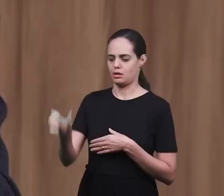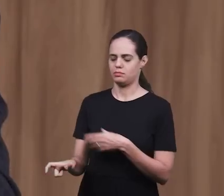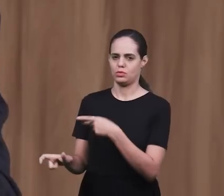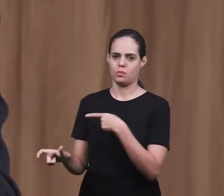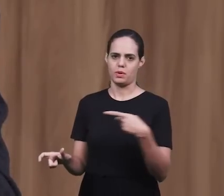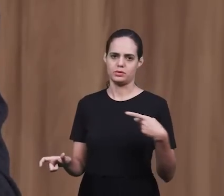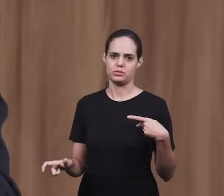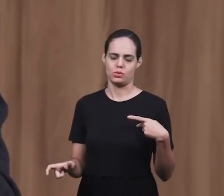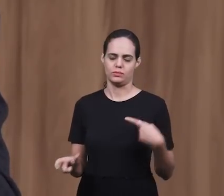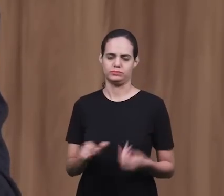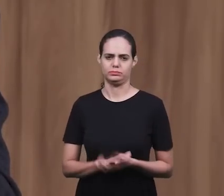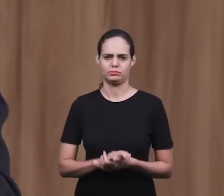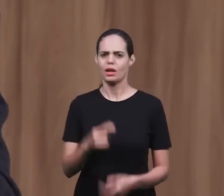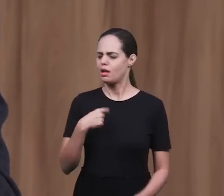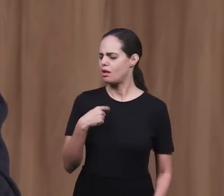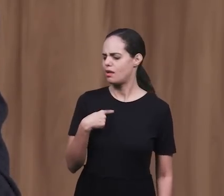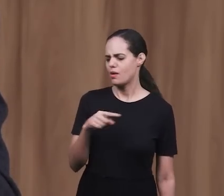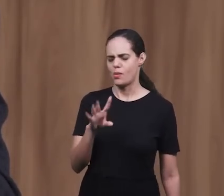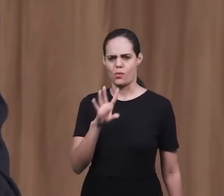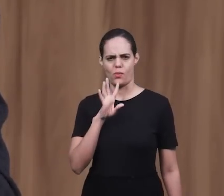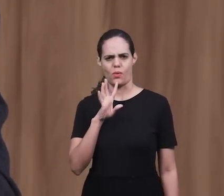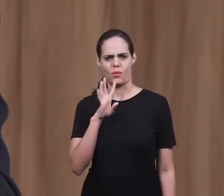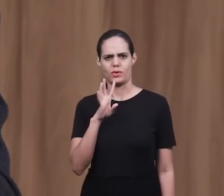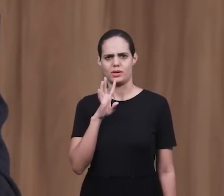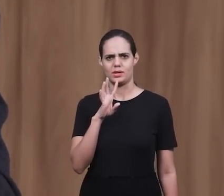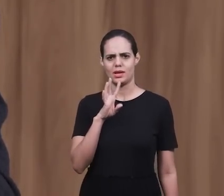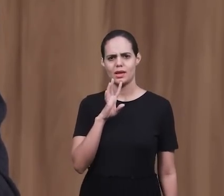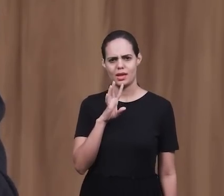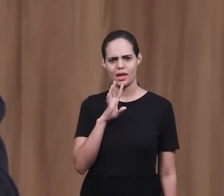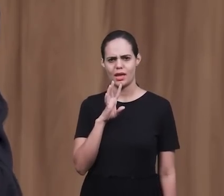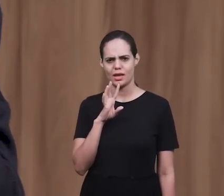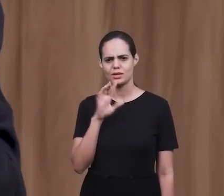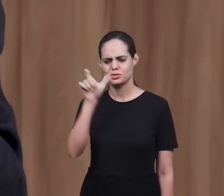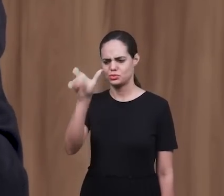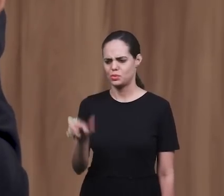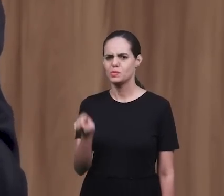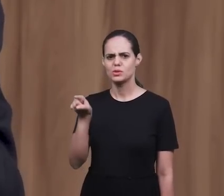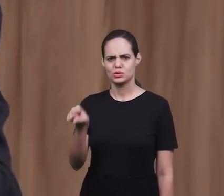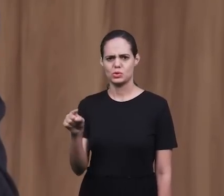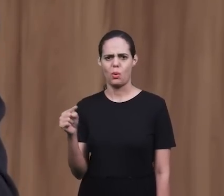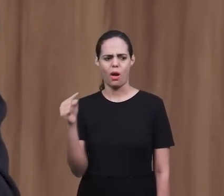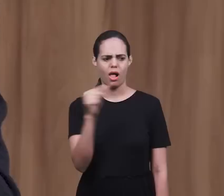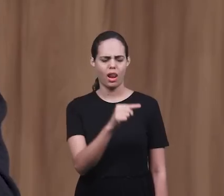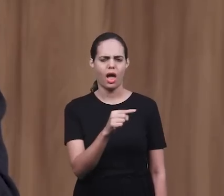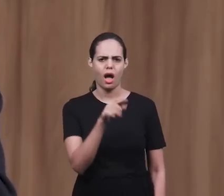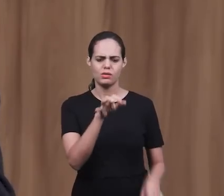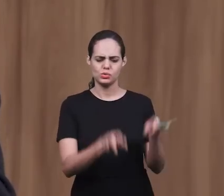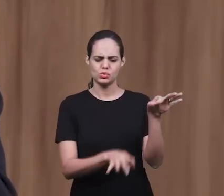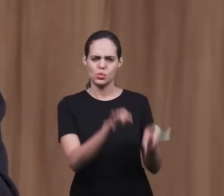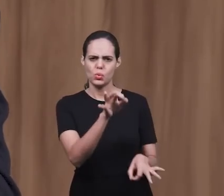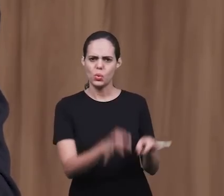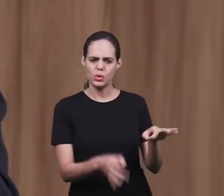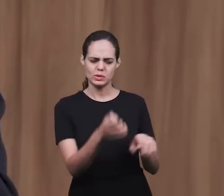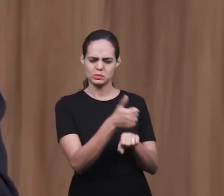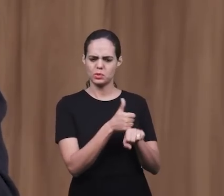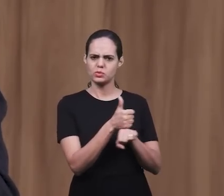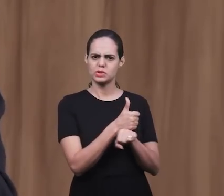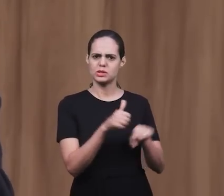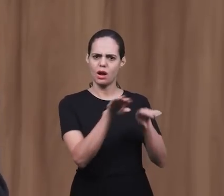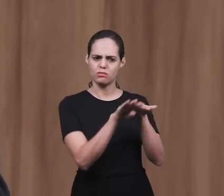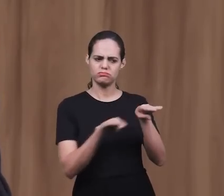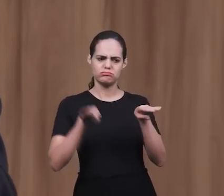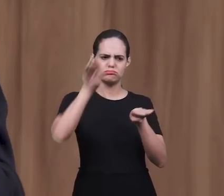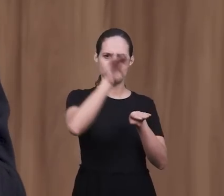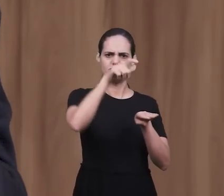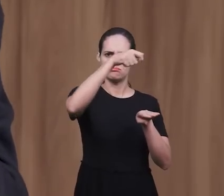conheço fulano de tal, ele é uma pessoa assim, de juiz, né, uma pessoa de autoridade, lá onde ele exerce a autoridade dele,